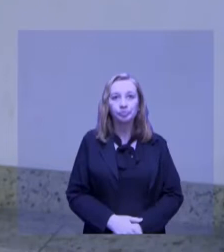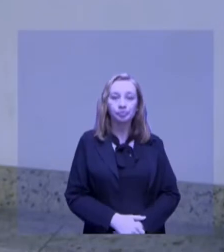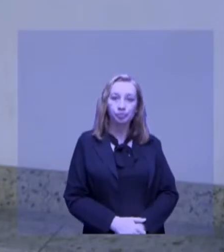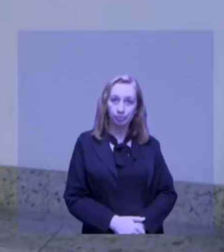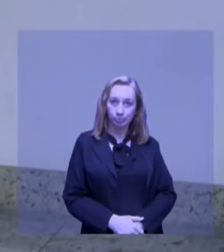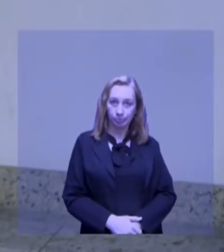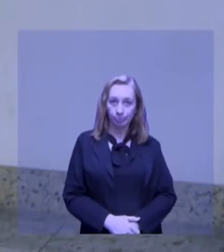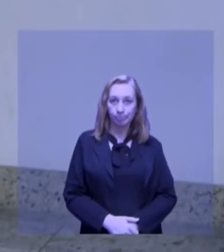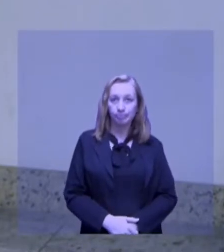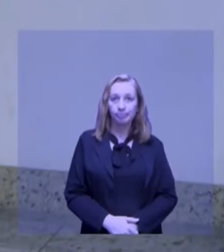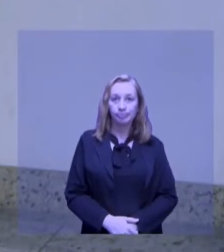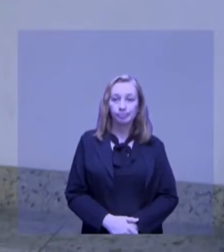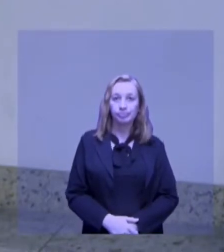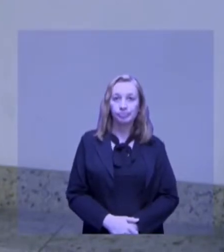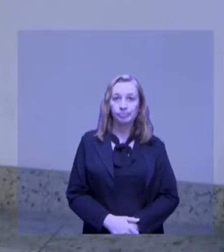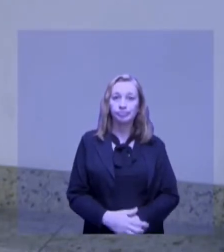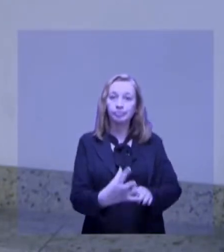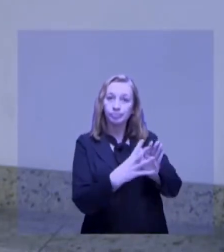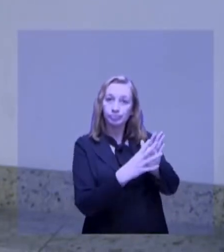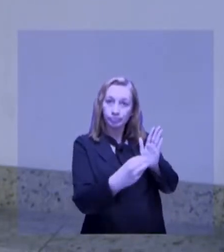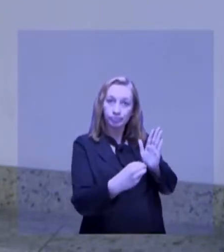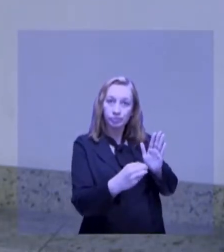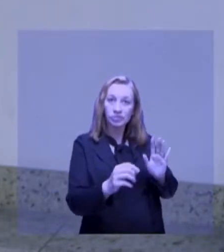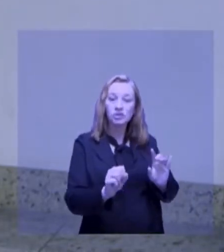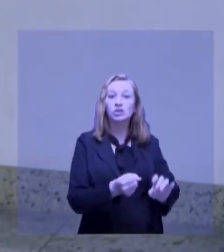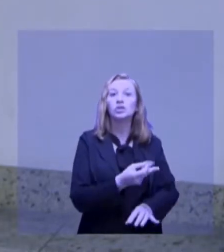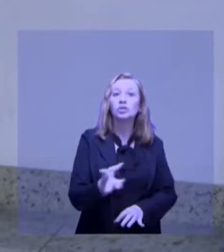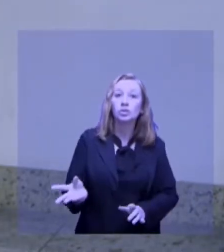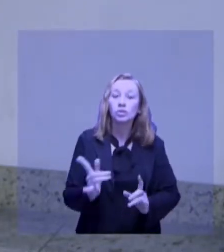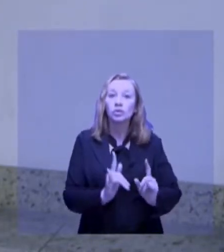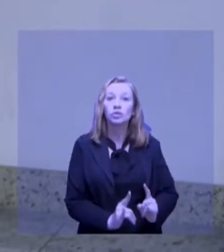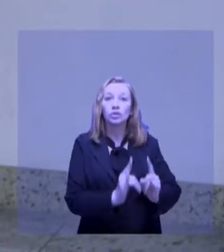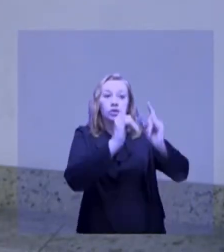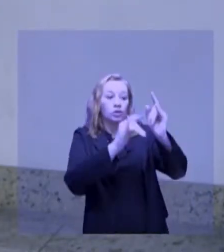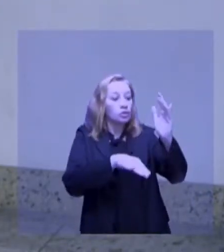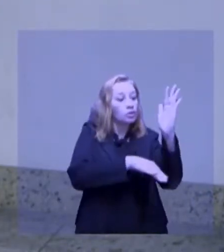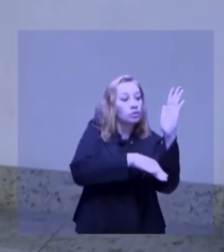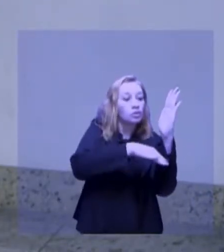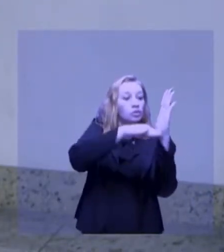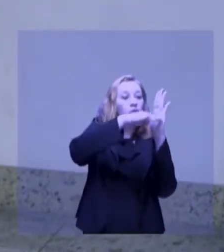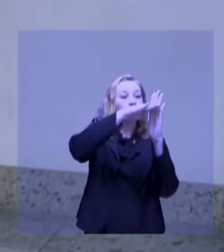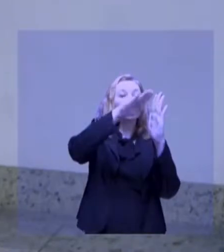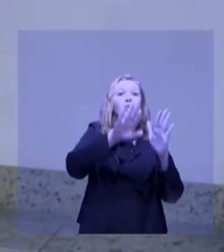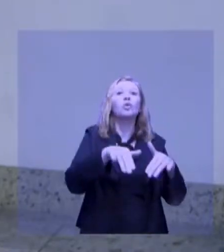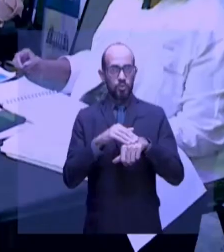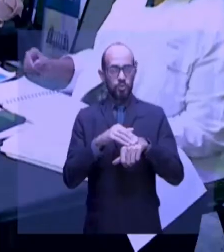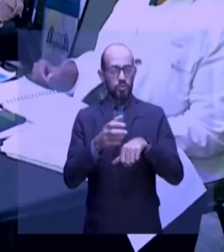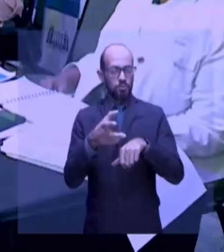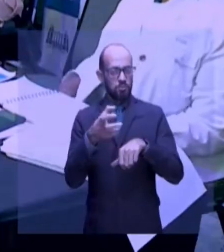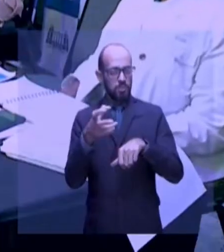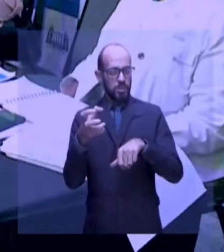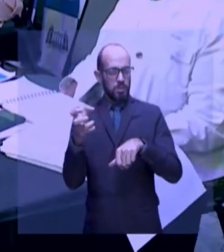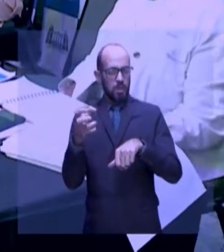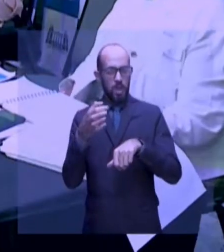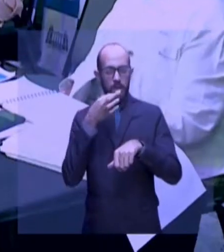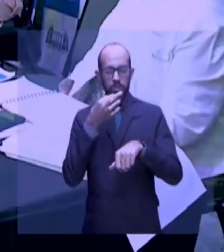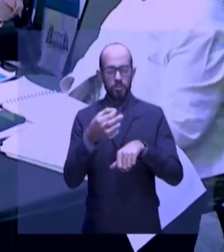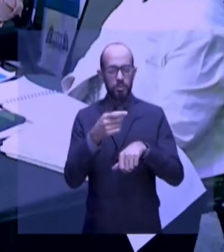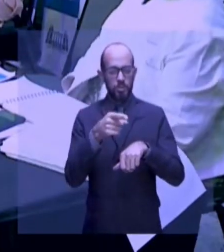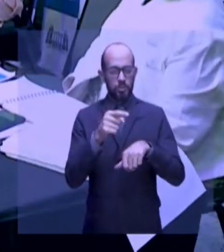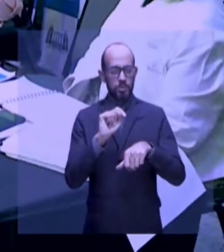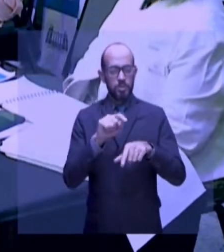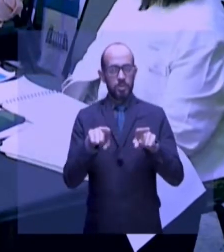gabarito, ou seja, quantos pavimentos pode construir, em qual altura se pode construir. O secretário